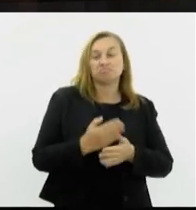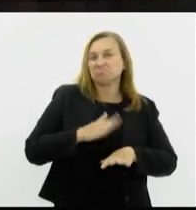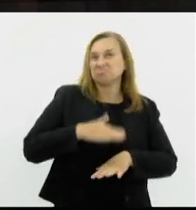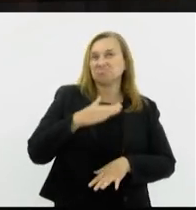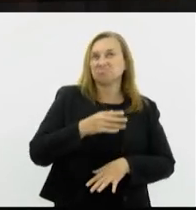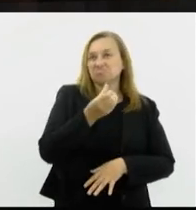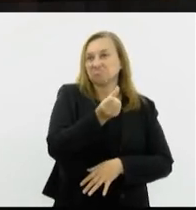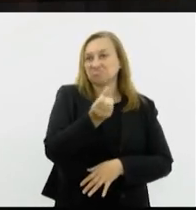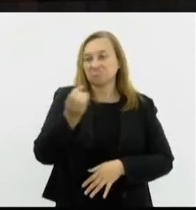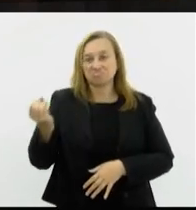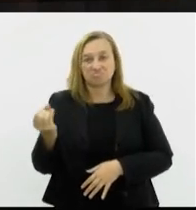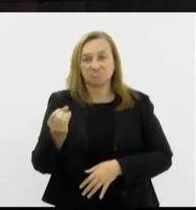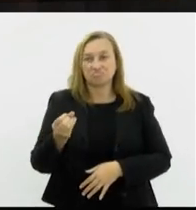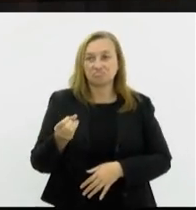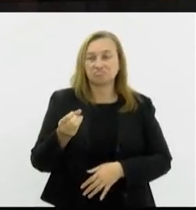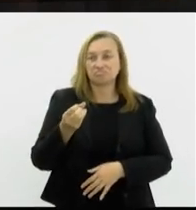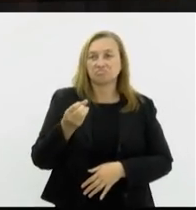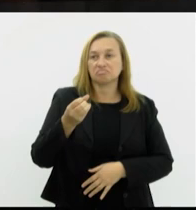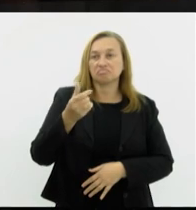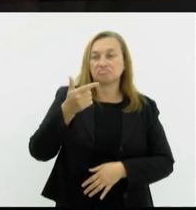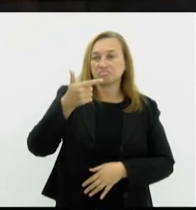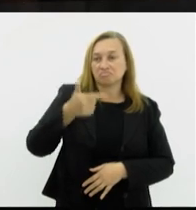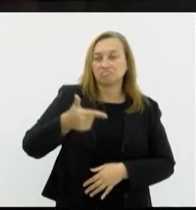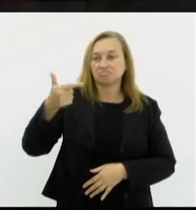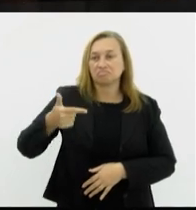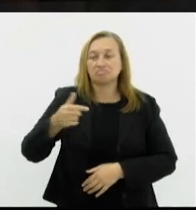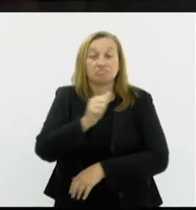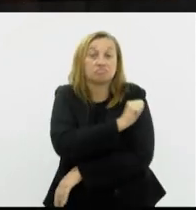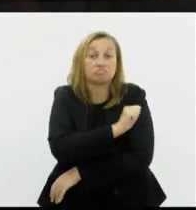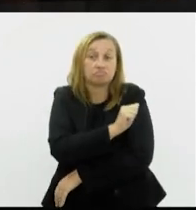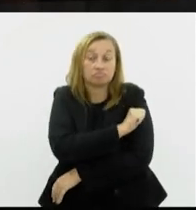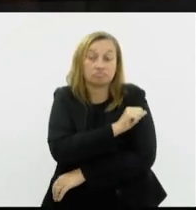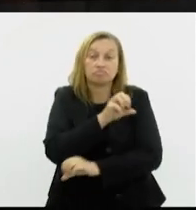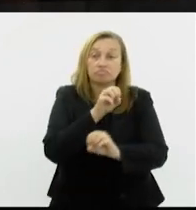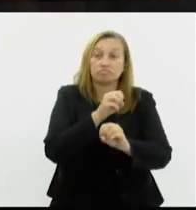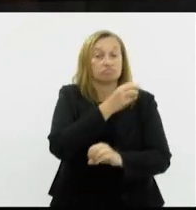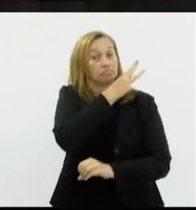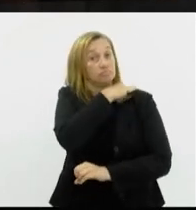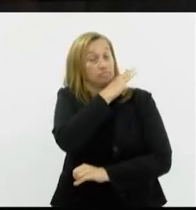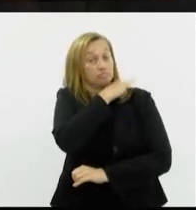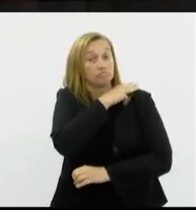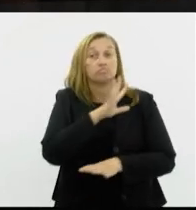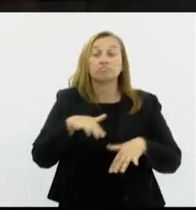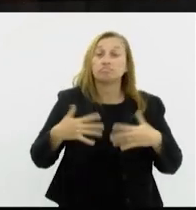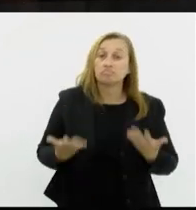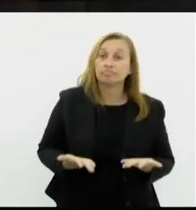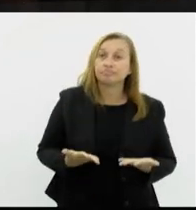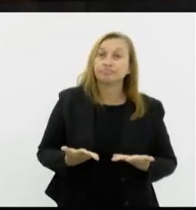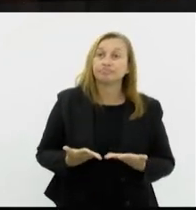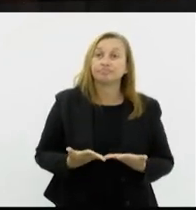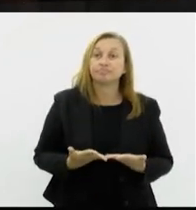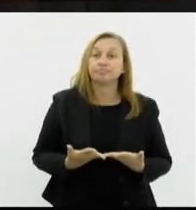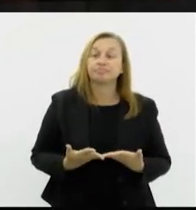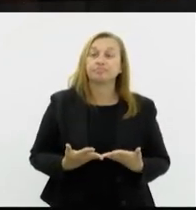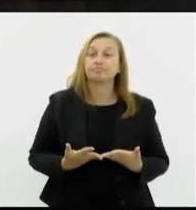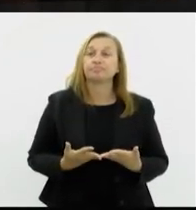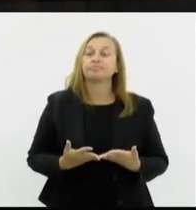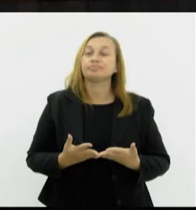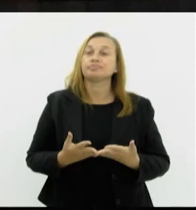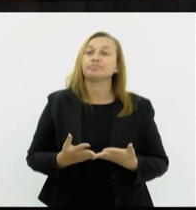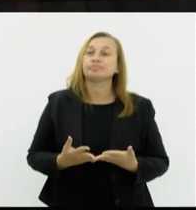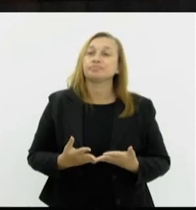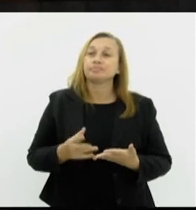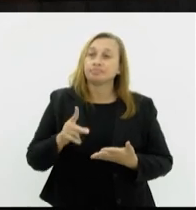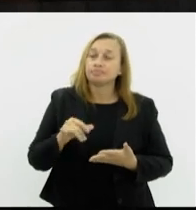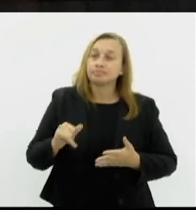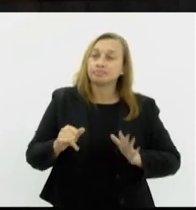de 622 mil alunos de ensino médio. Então, isso vai fazer com que